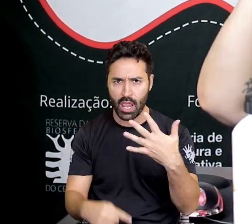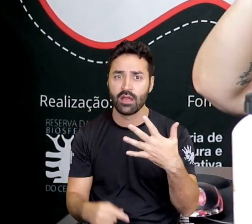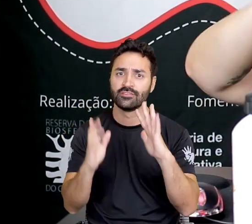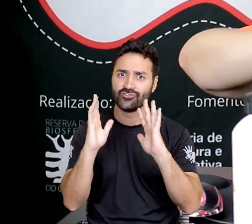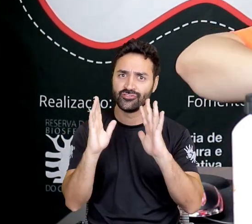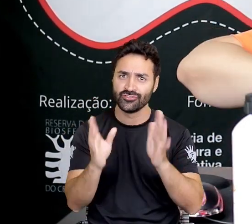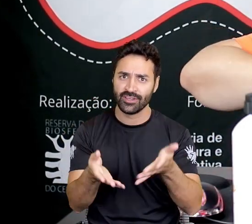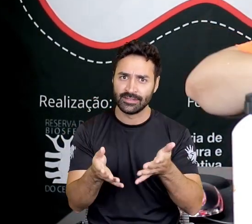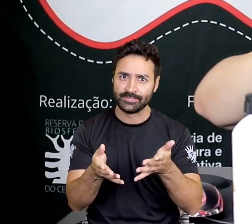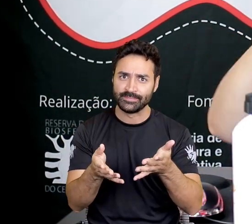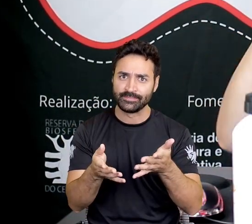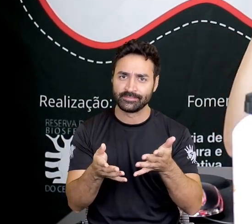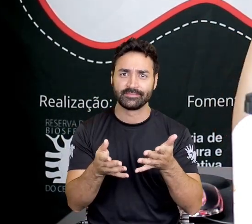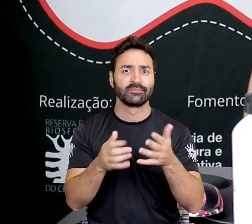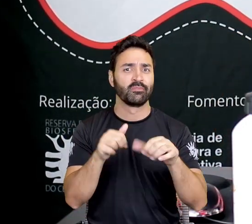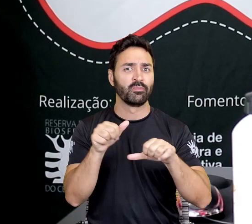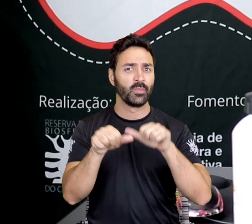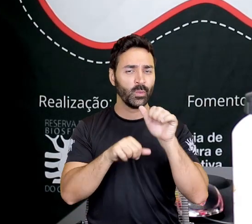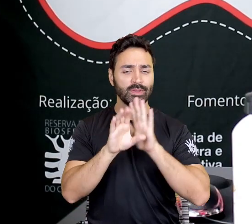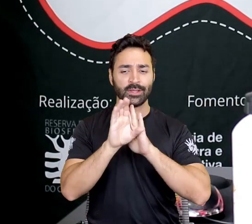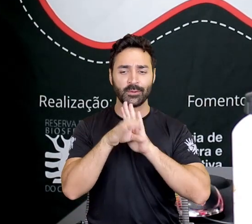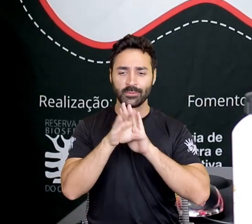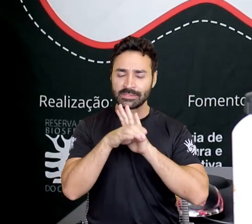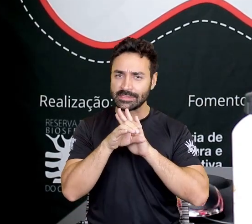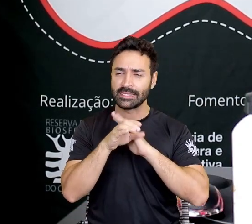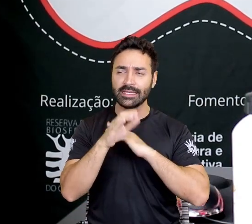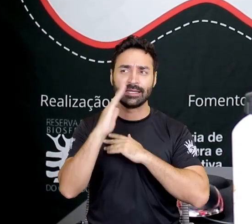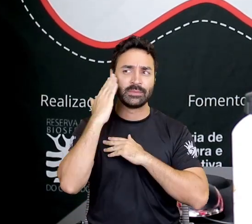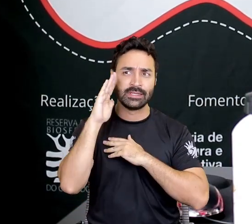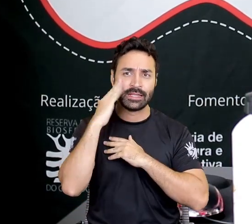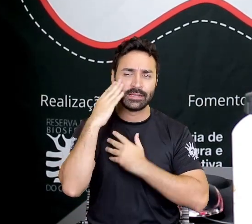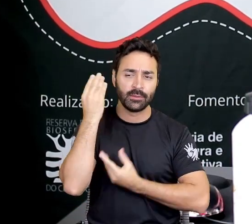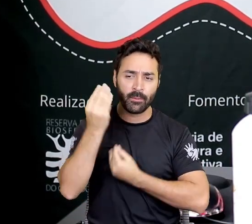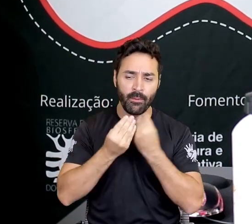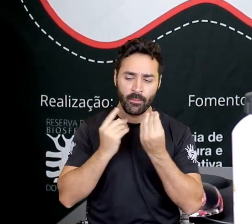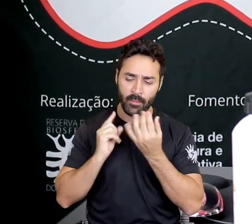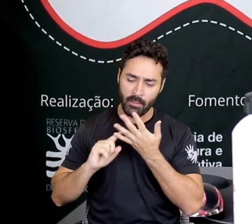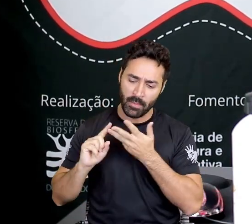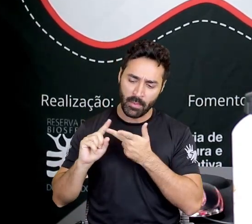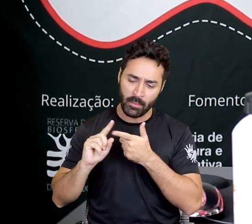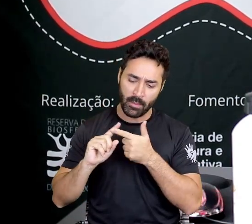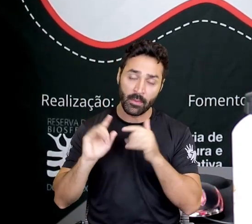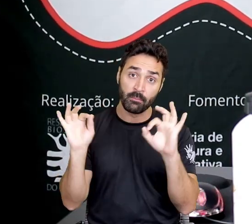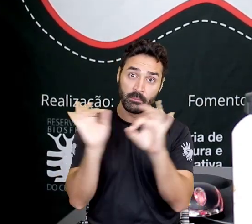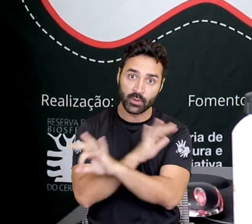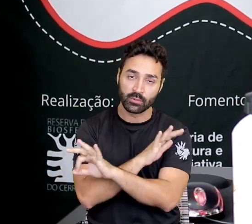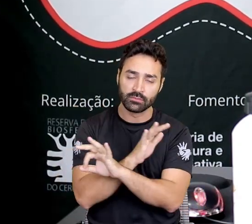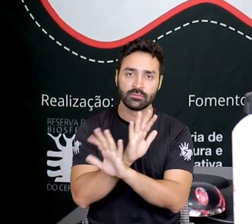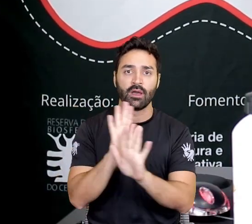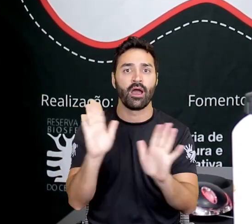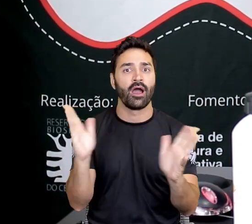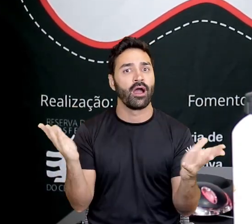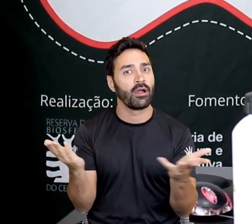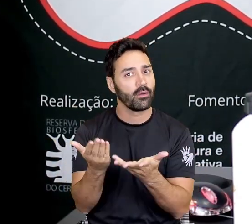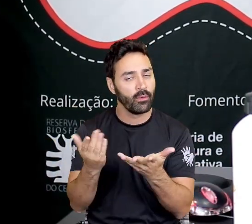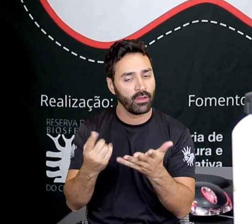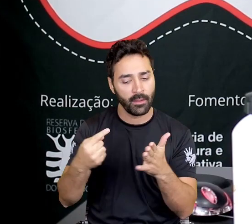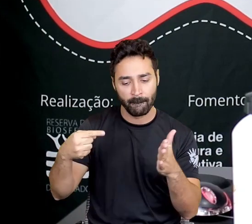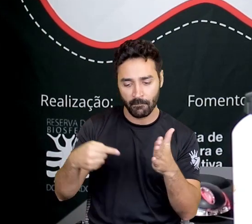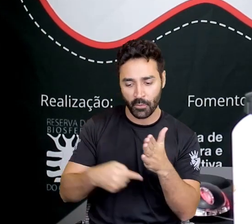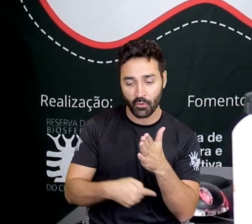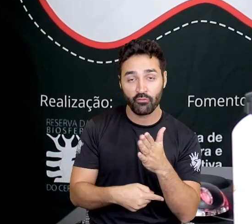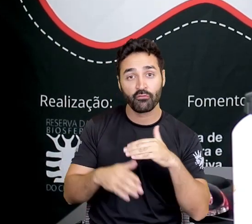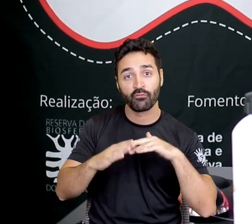aqui, mudamos conceitos, entendemos como as coisas funcionam, mas a gente vai se aprofundar um pouquinho mais.